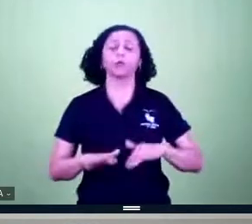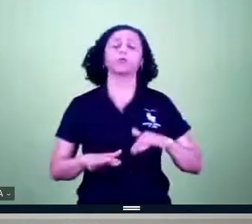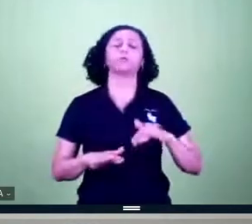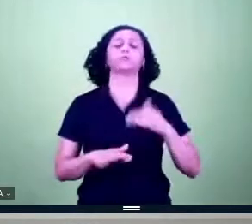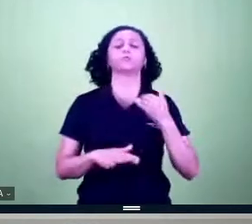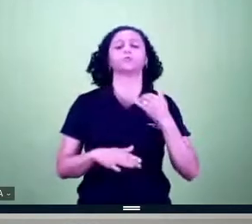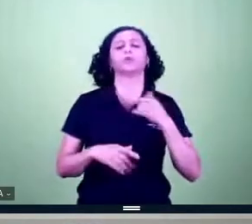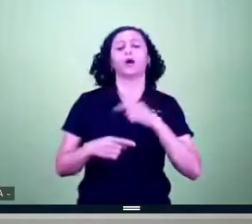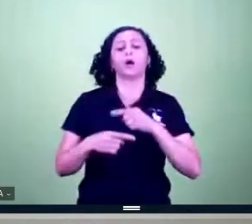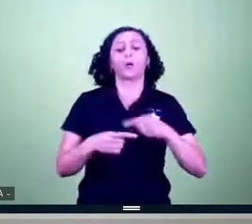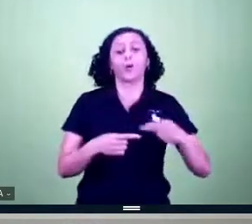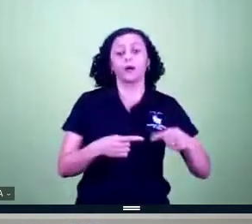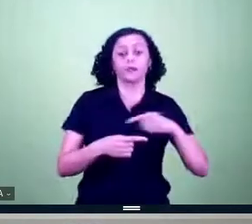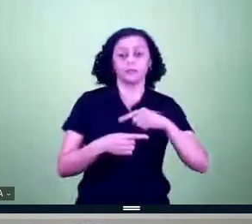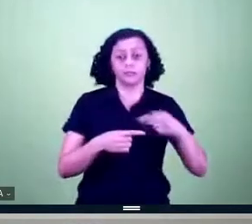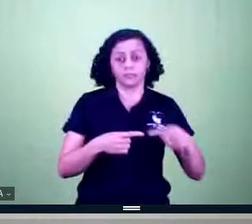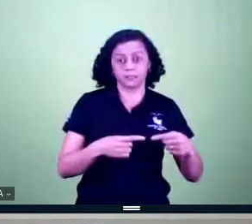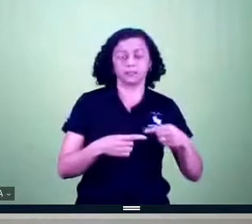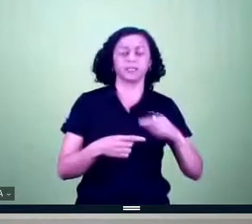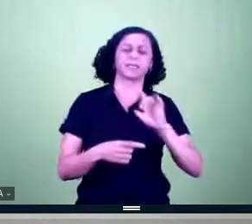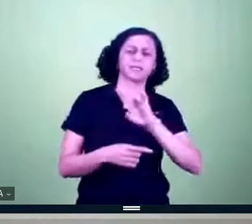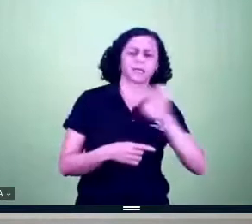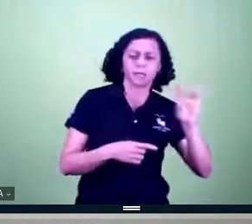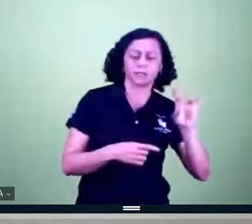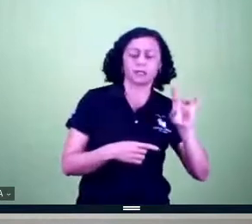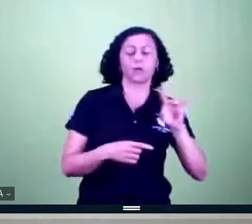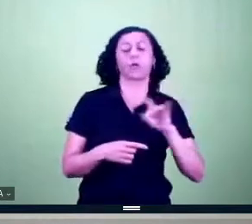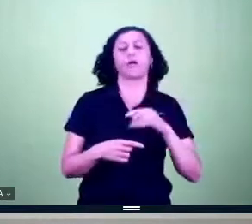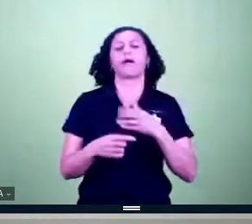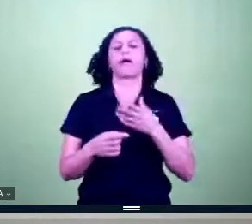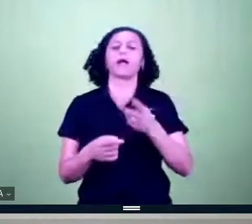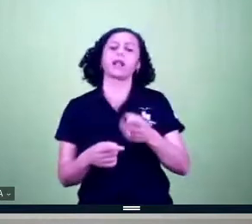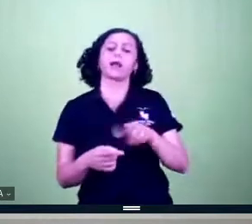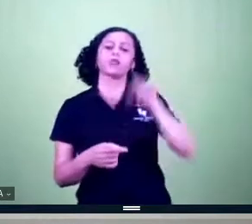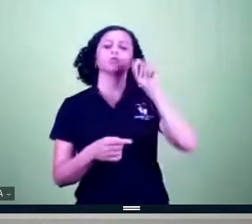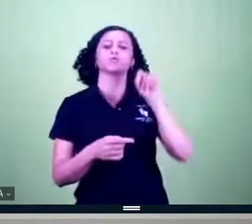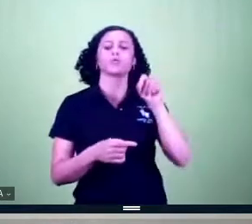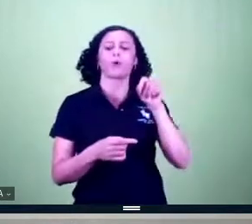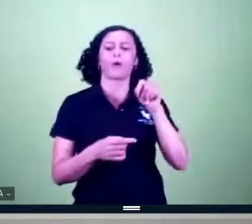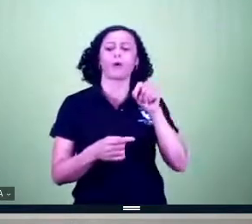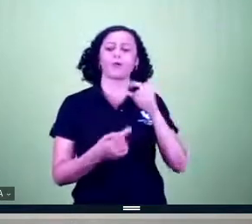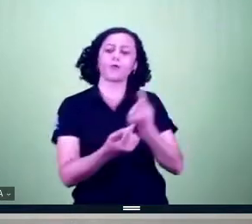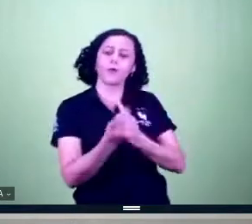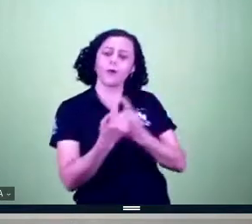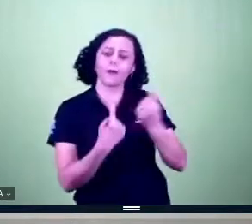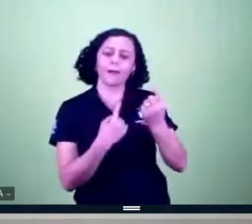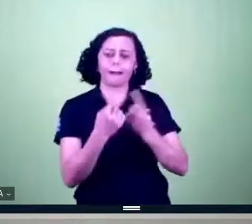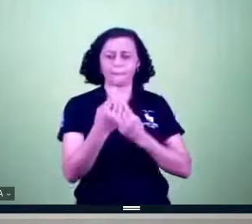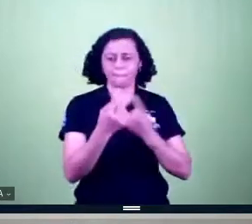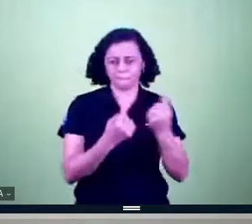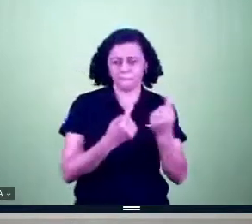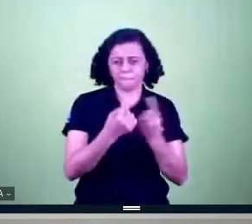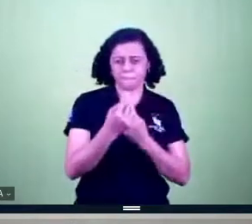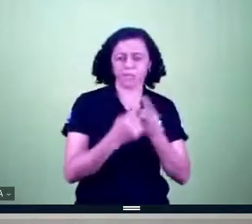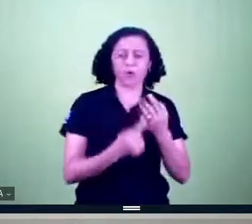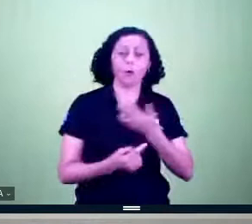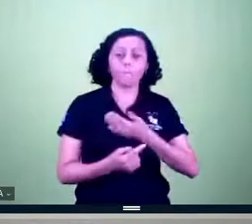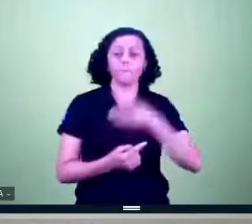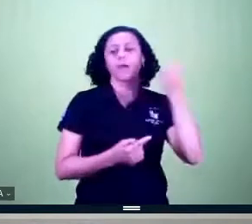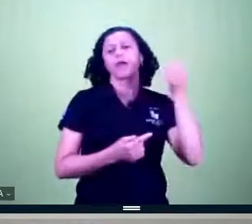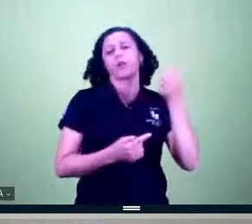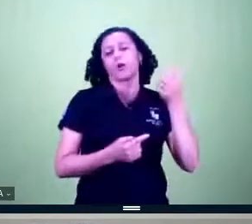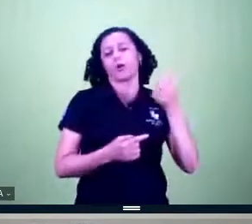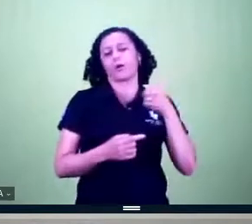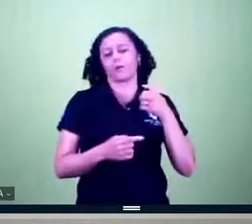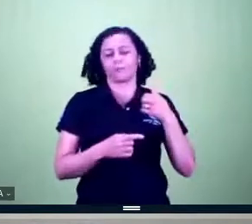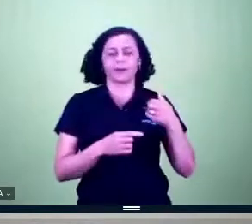sempre prefere o caminho de menor resistência para poder passar. Então, de acordo com os valores dos resistores, para facilitar a nossa vida,